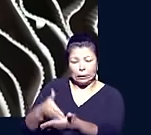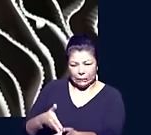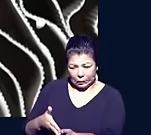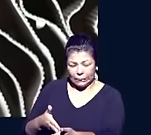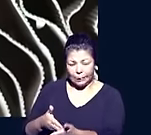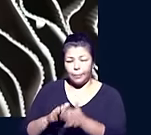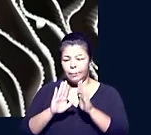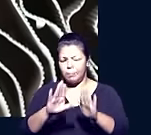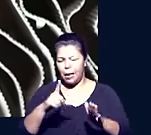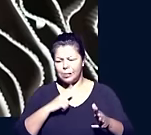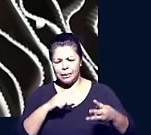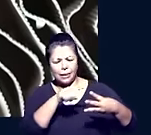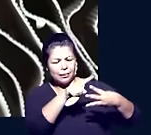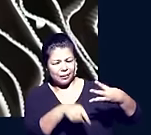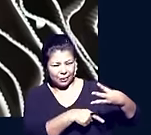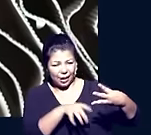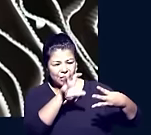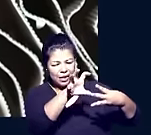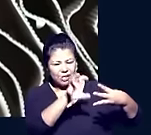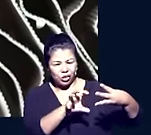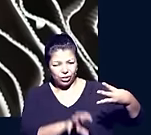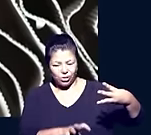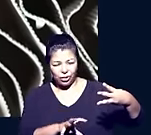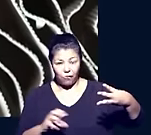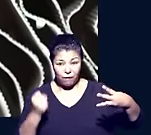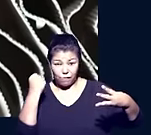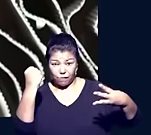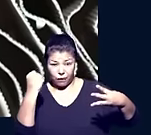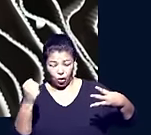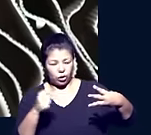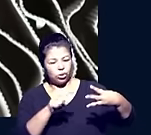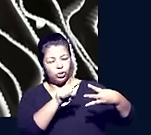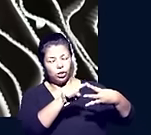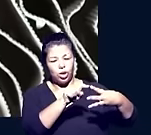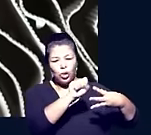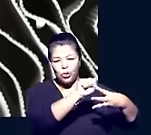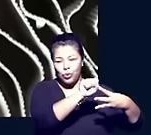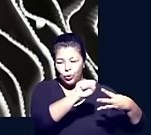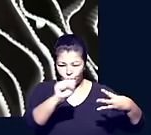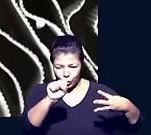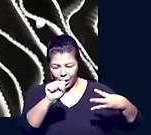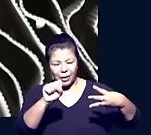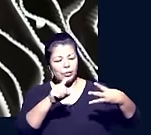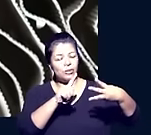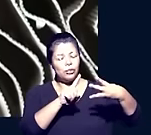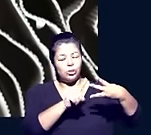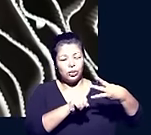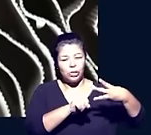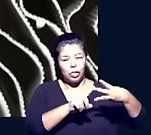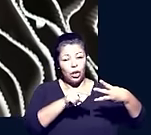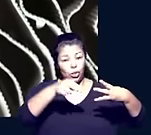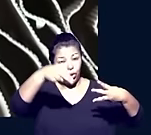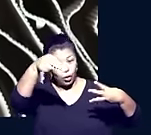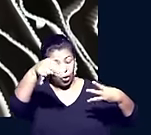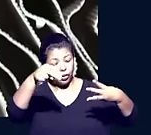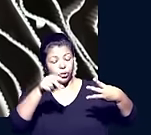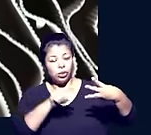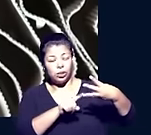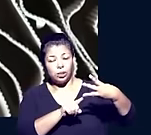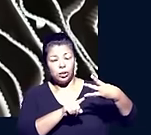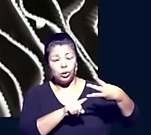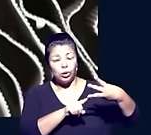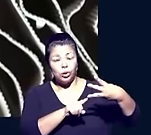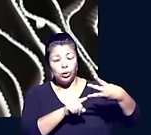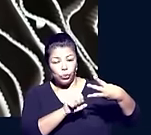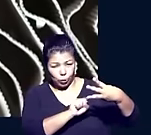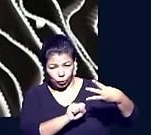três regiões muito fortes Sudeste Sul e Nordeste parte Federativa e parte setorial né os